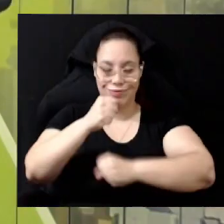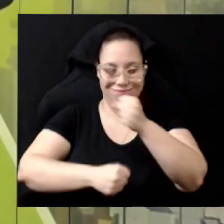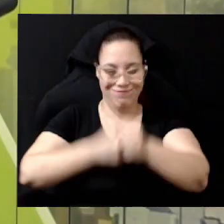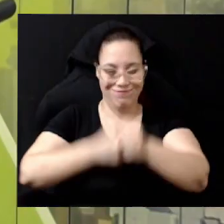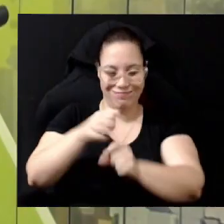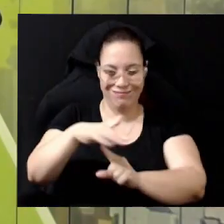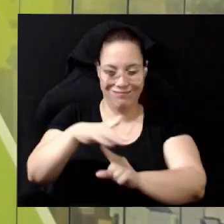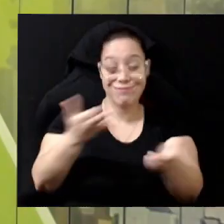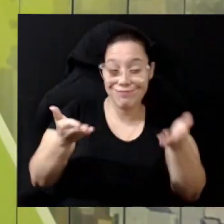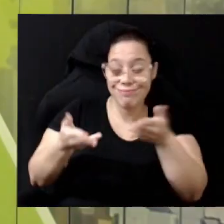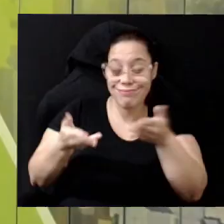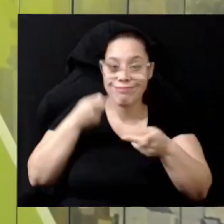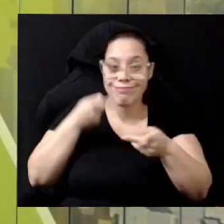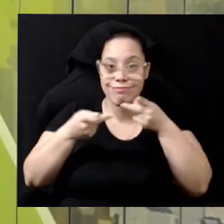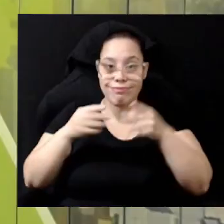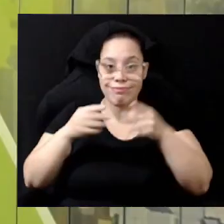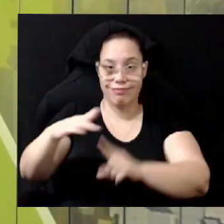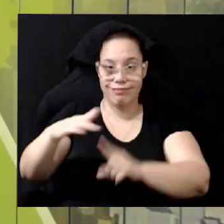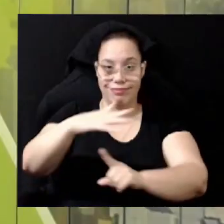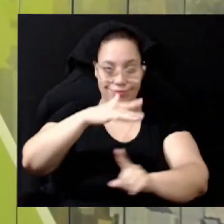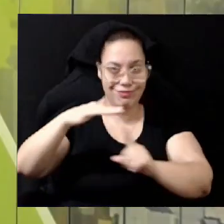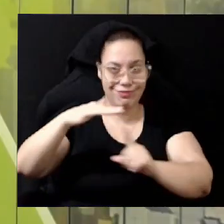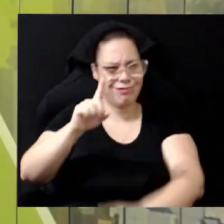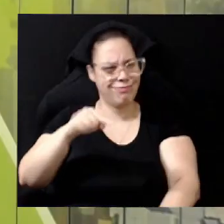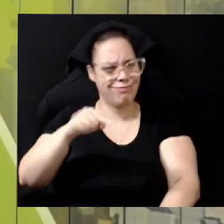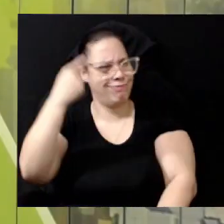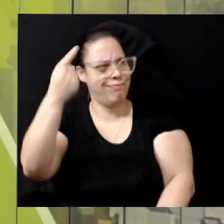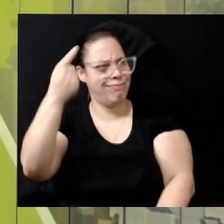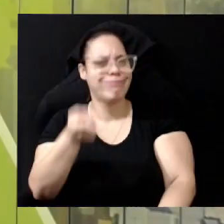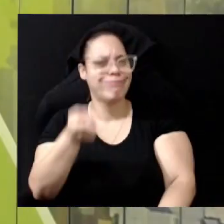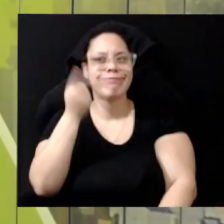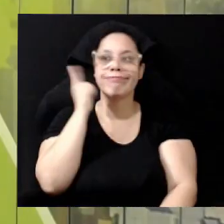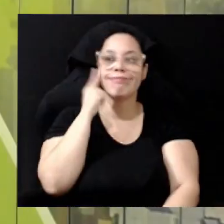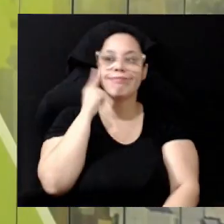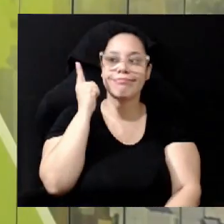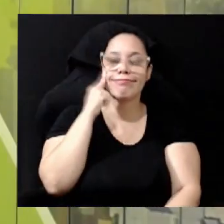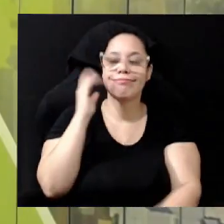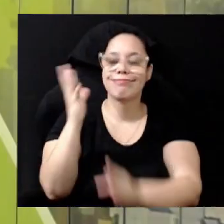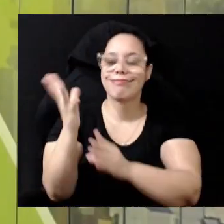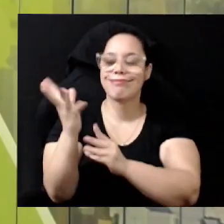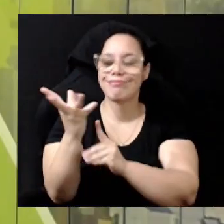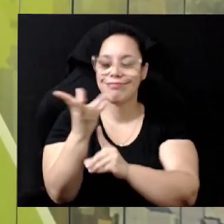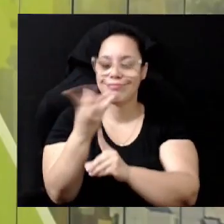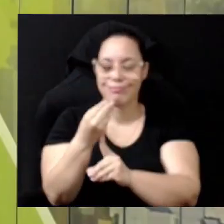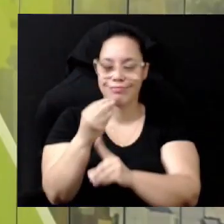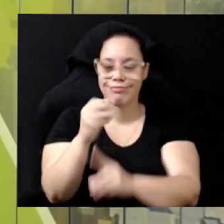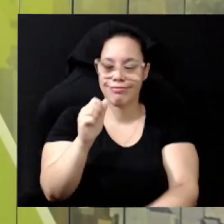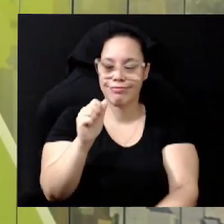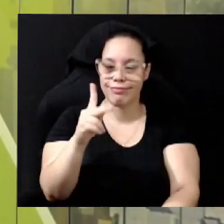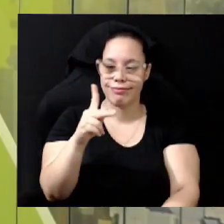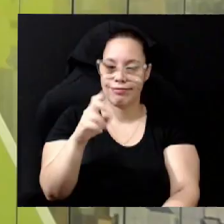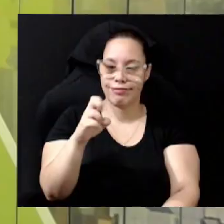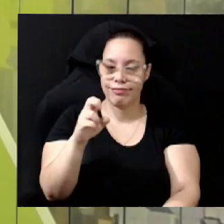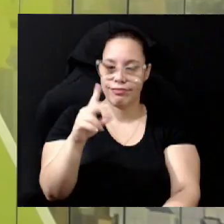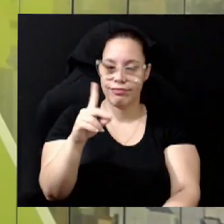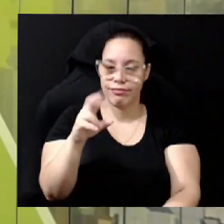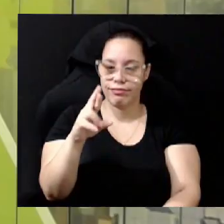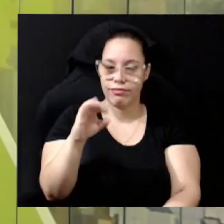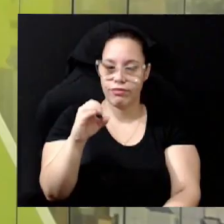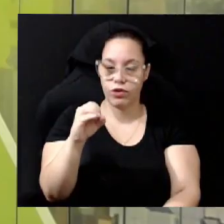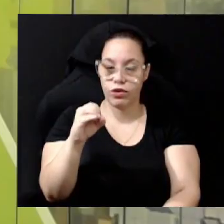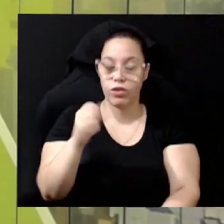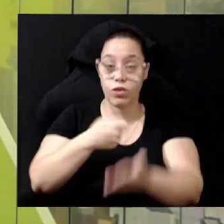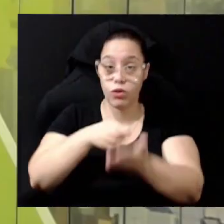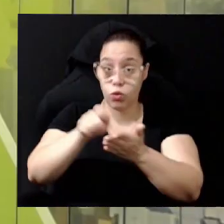no Giro Ambiental de hoje a gente vai falar sobre meio ambiente, só que de um outro olhar, do olhar da arte. O Pedro Tancini escreveu um